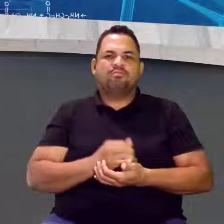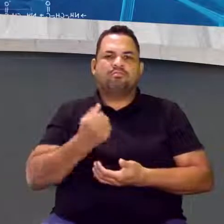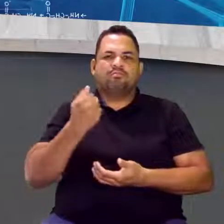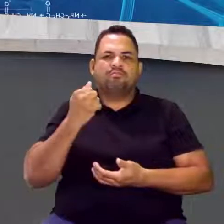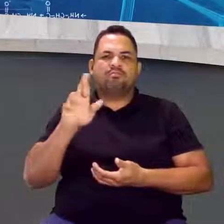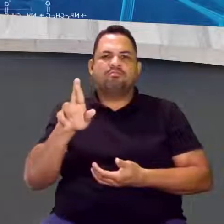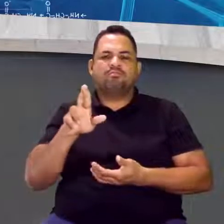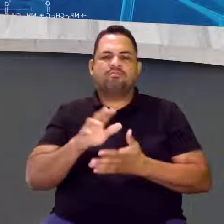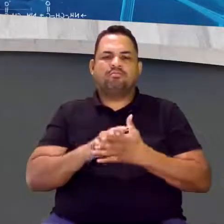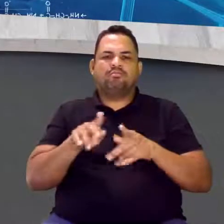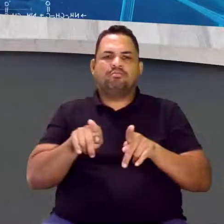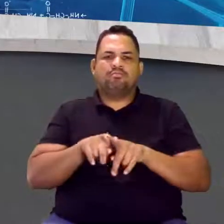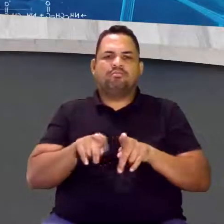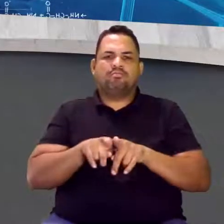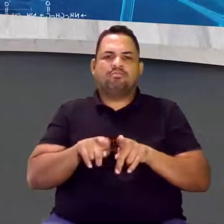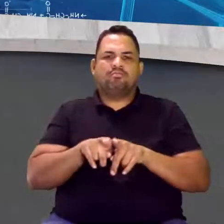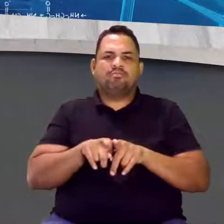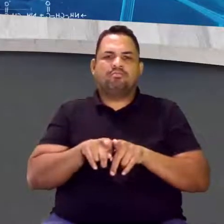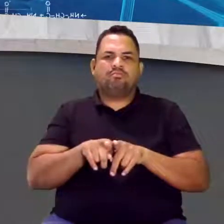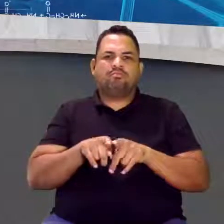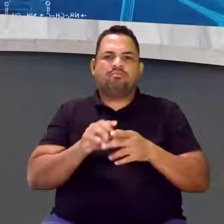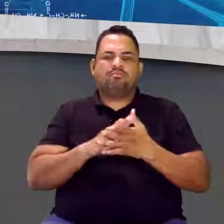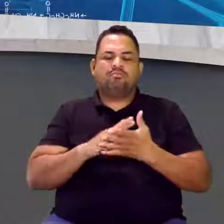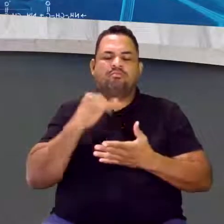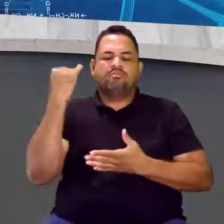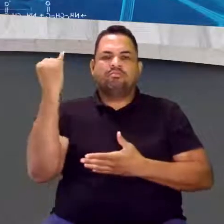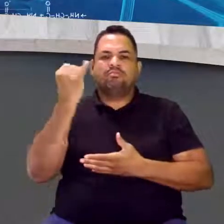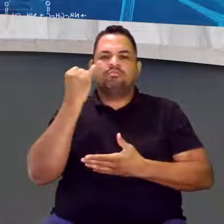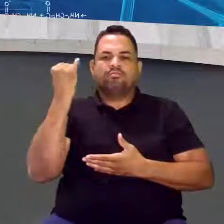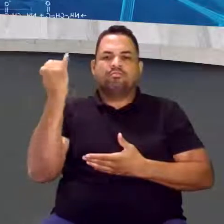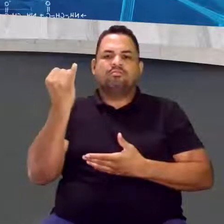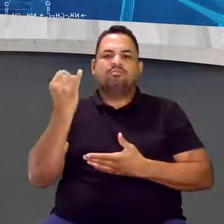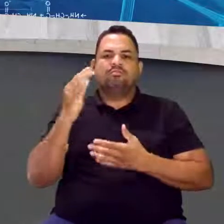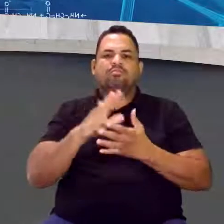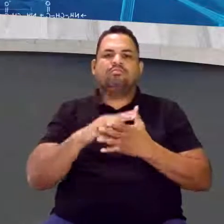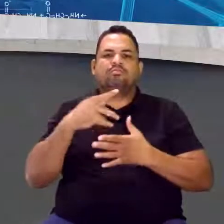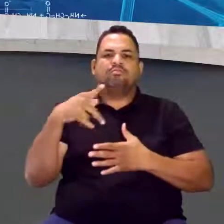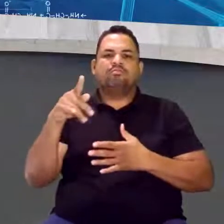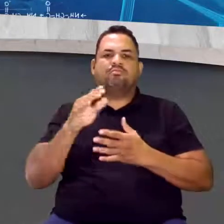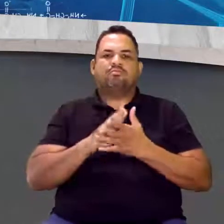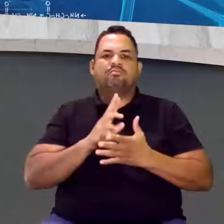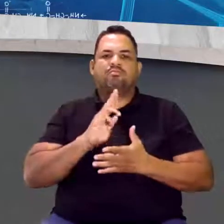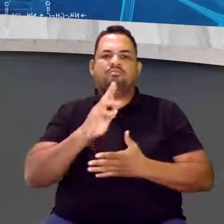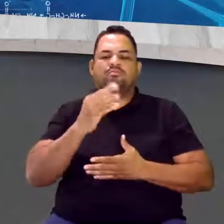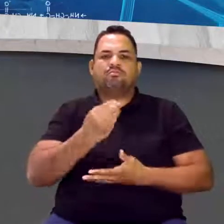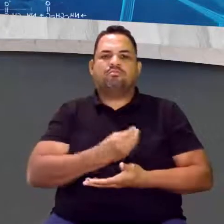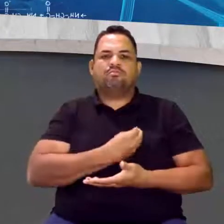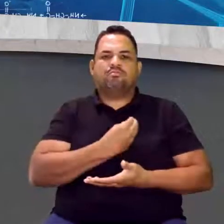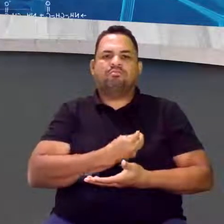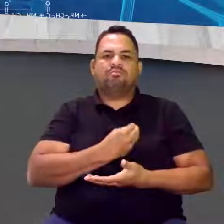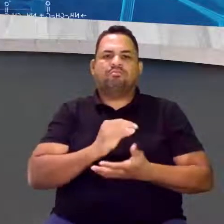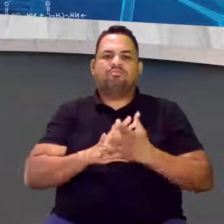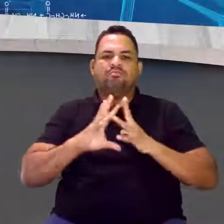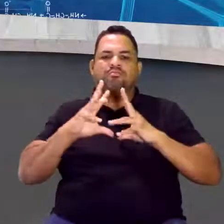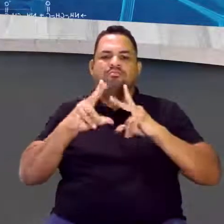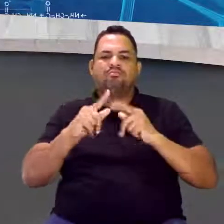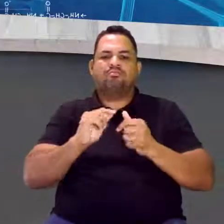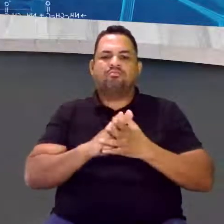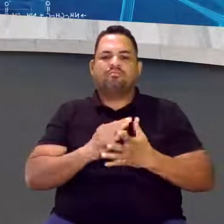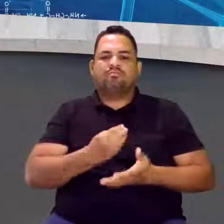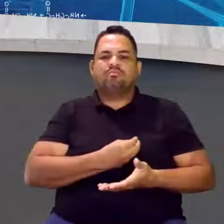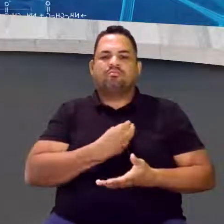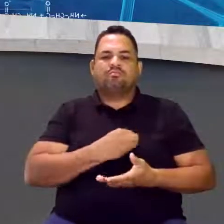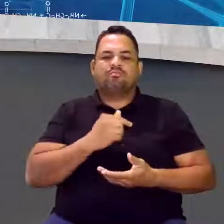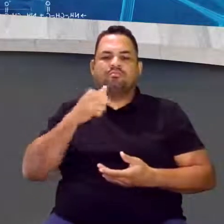ar atmosférico também ele é muito importante para a manutenção da vida de todos os seres vivos,